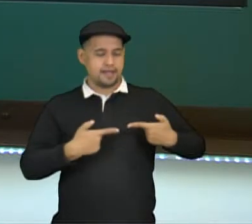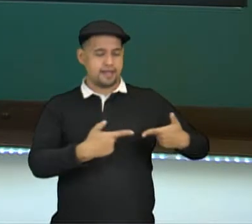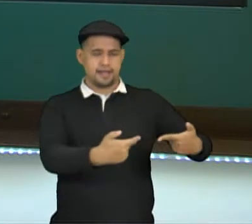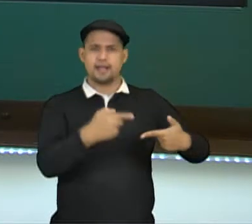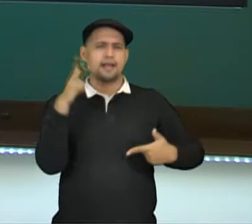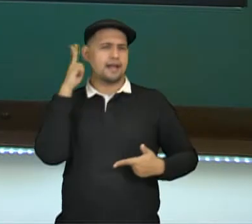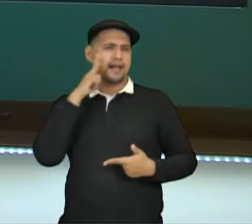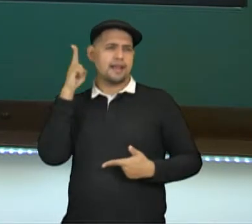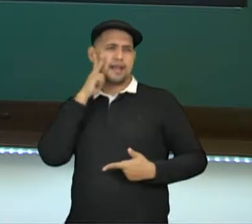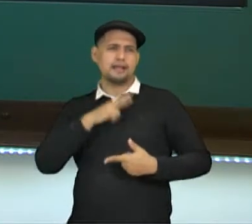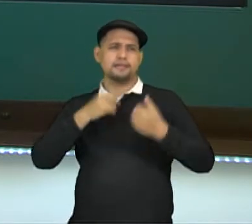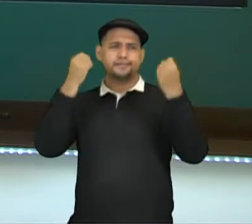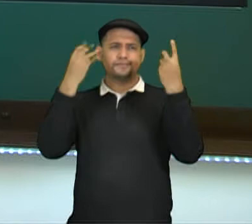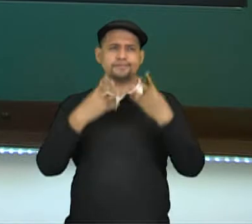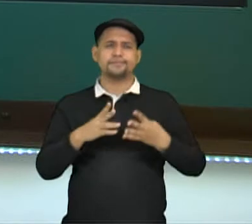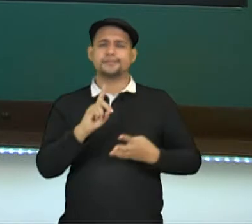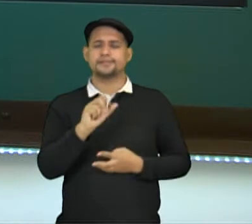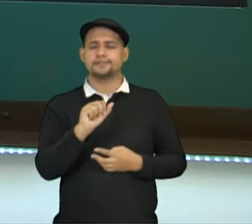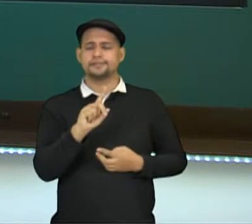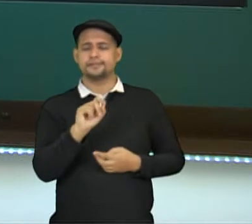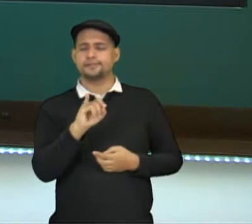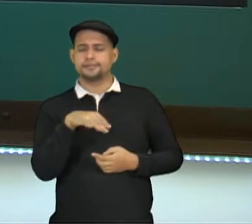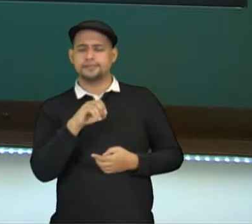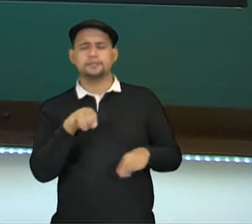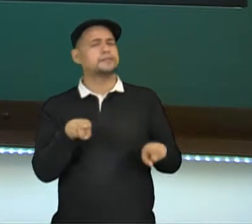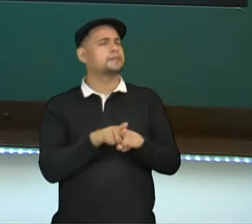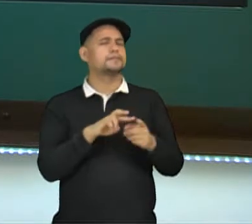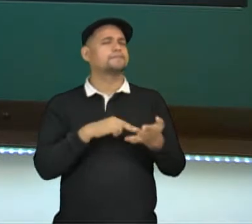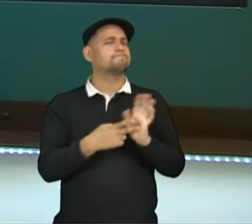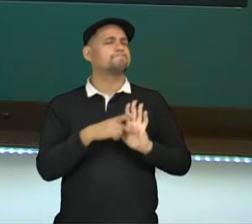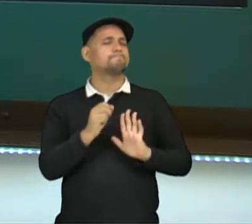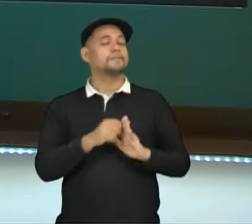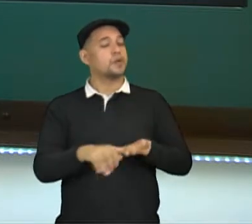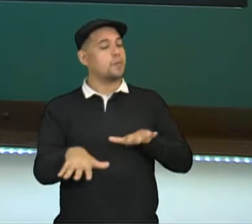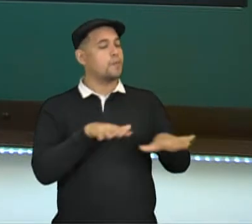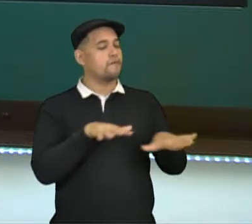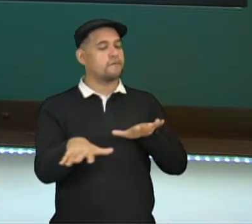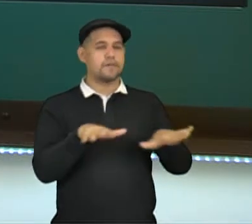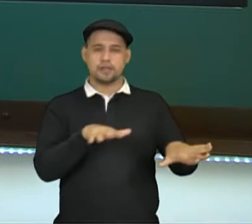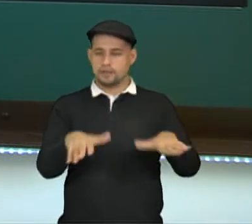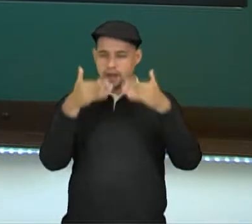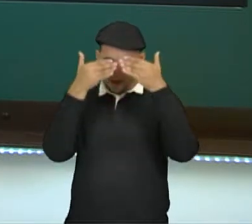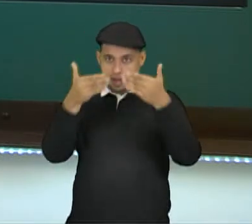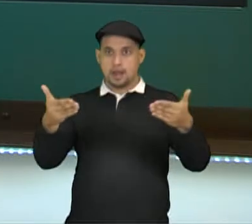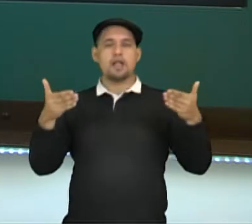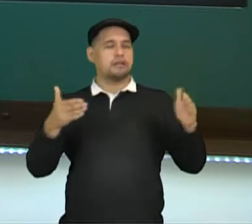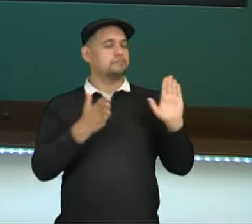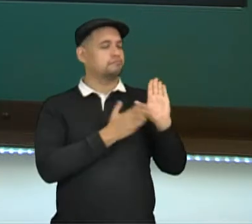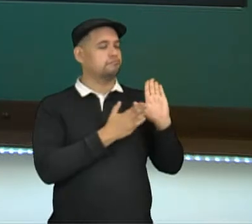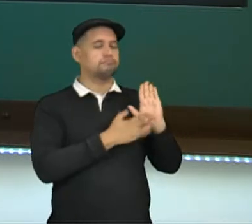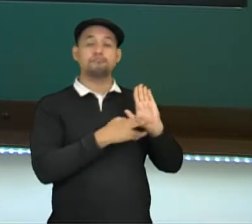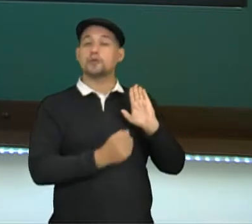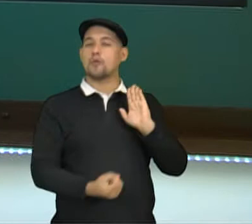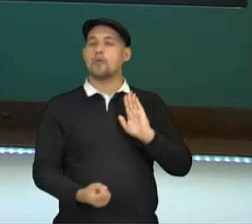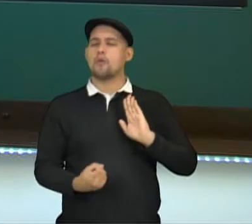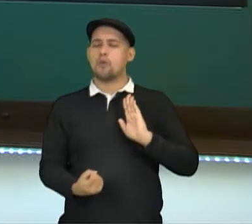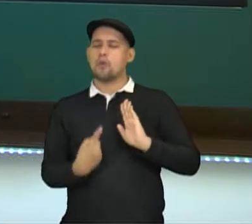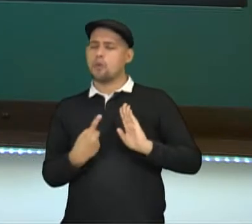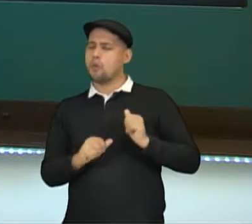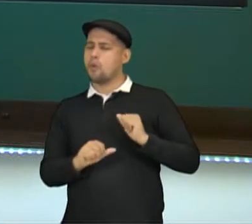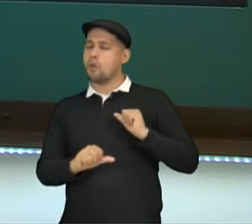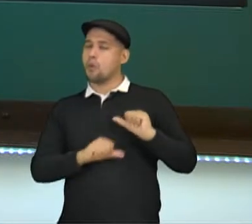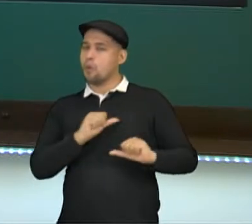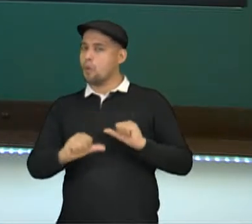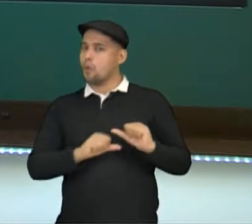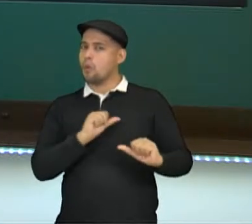vocês do dadaísmo, que foi o movimento mais intelectualizado, que eles eram exatamente um movimento aberto ao protesto contra a Primeira Guerra? Esses futuristas,